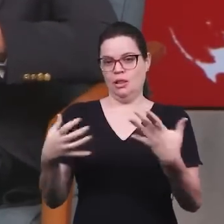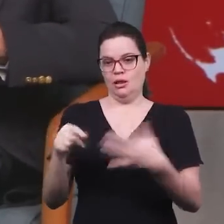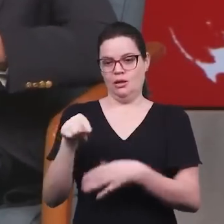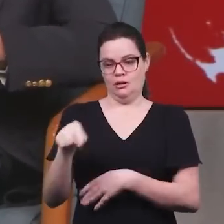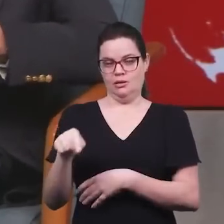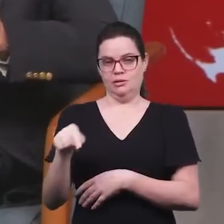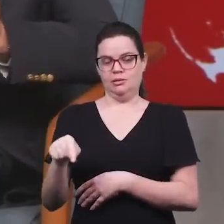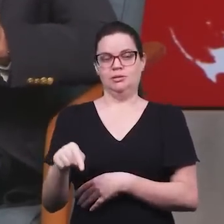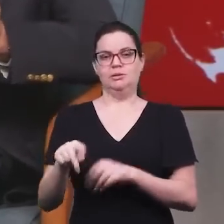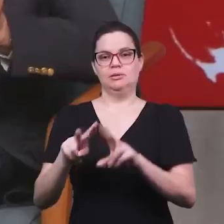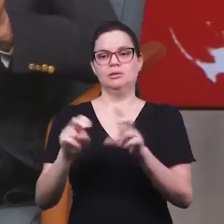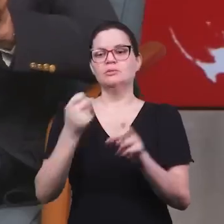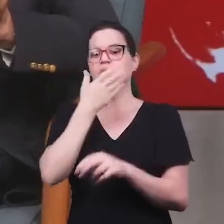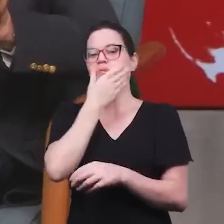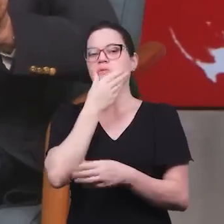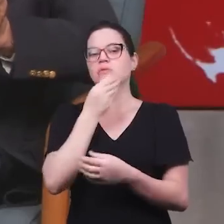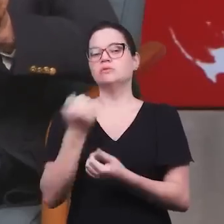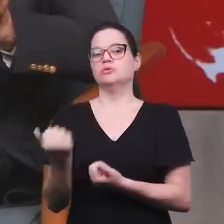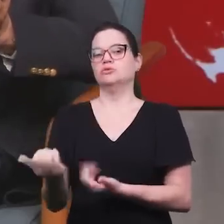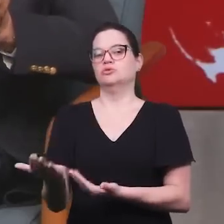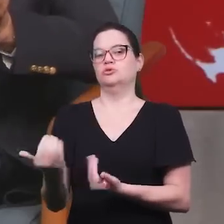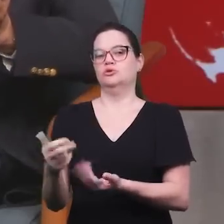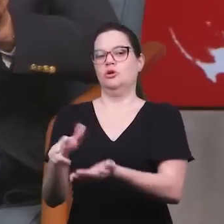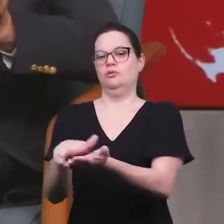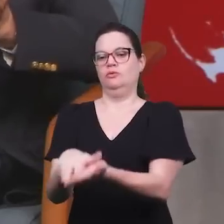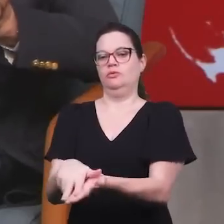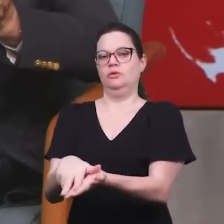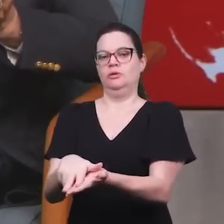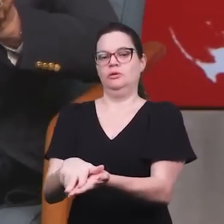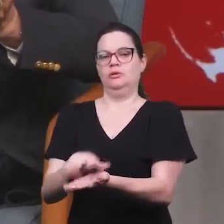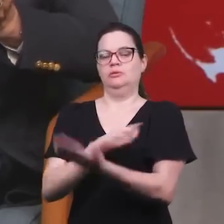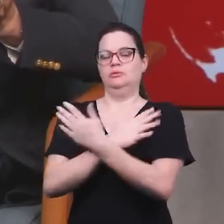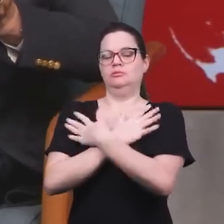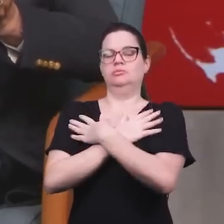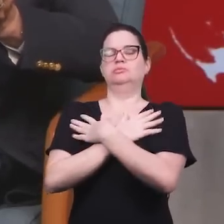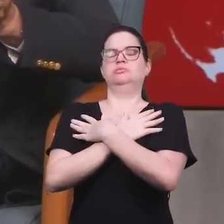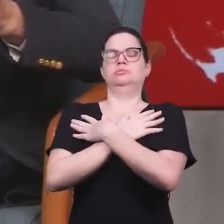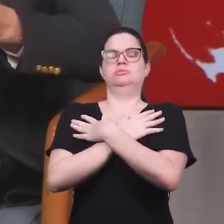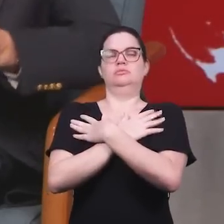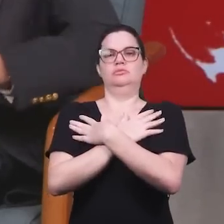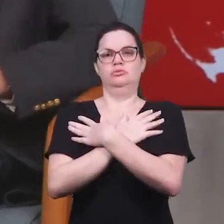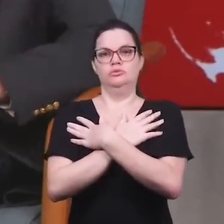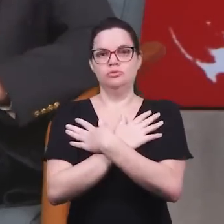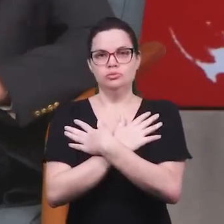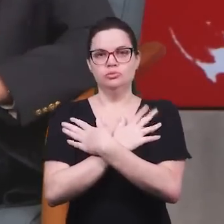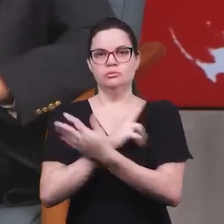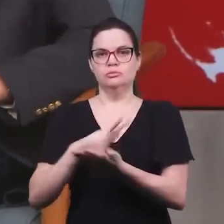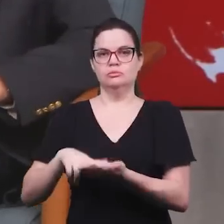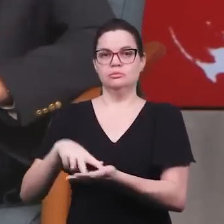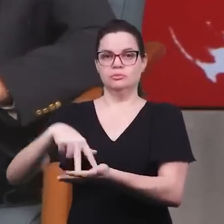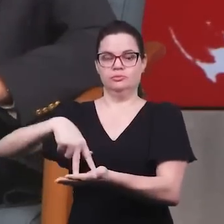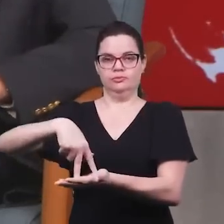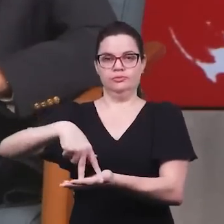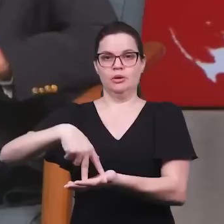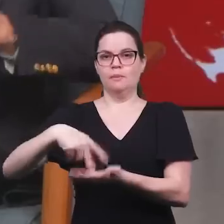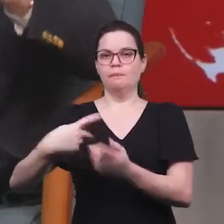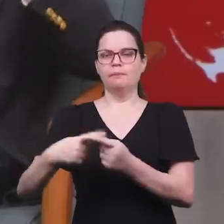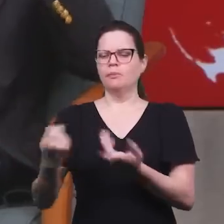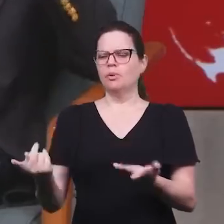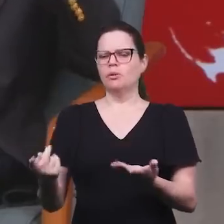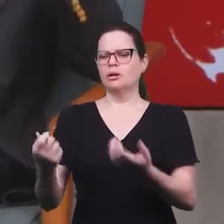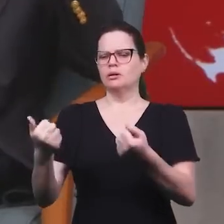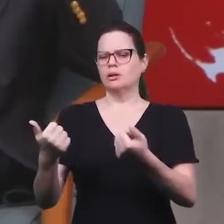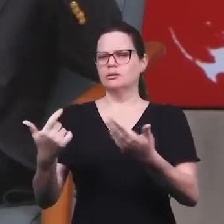da ressurreição do filho da viúva de Naim. Por que está colocado ali dessa forma?